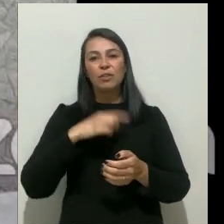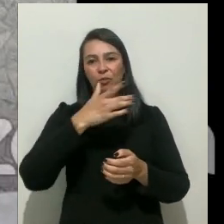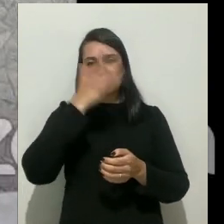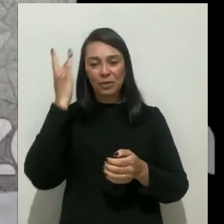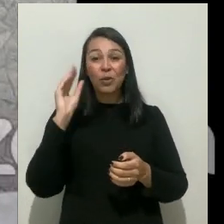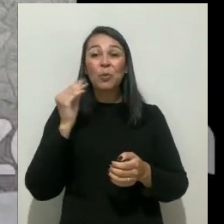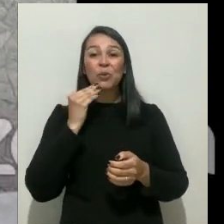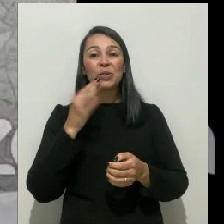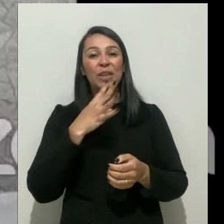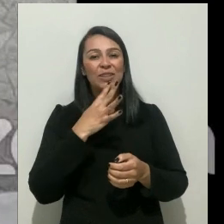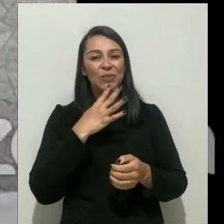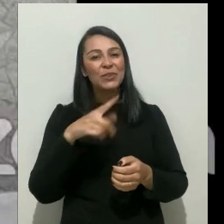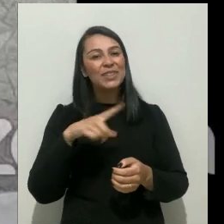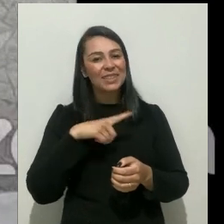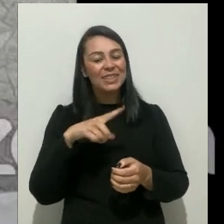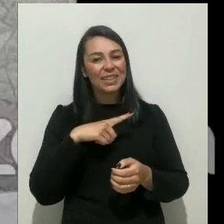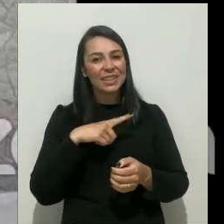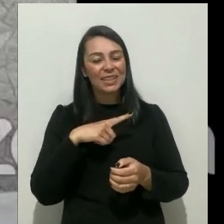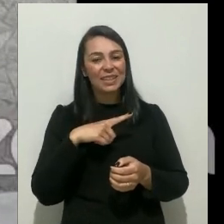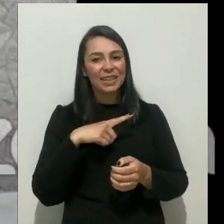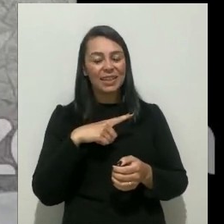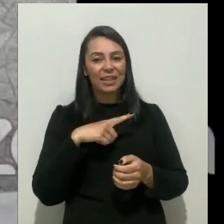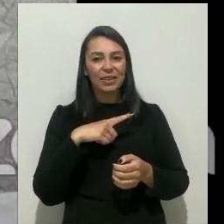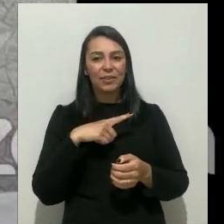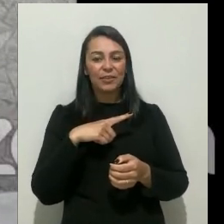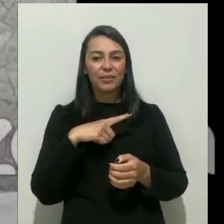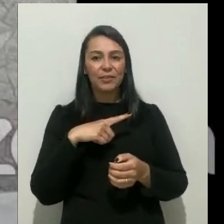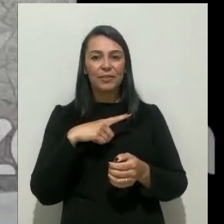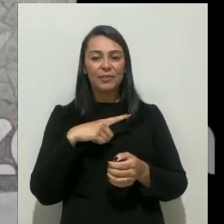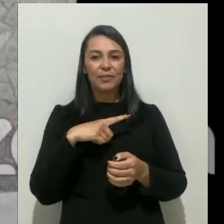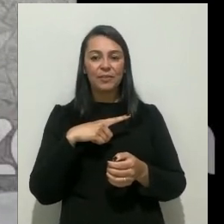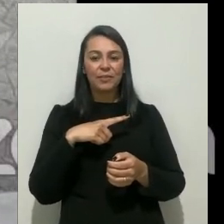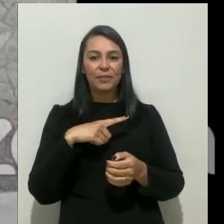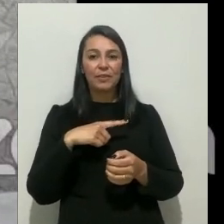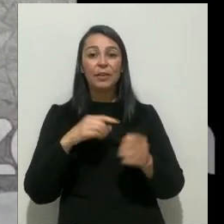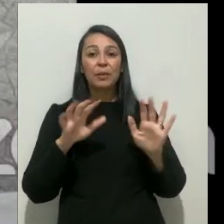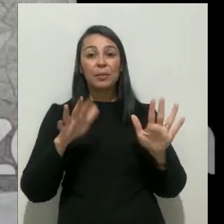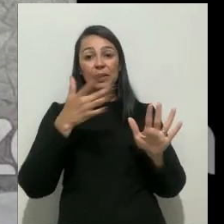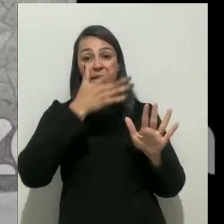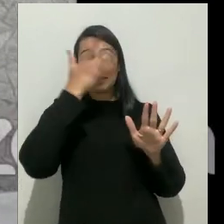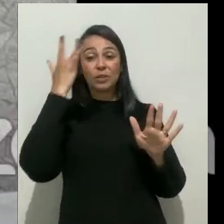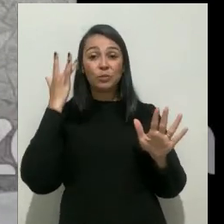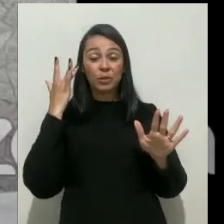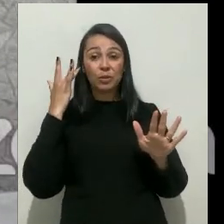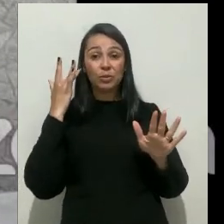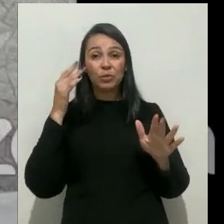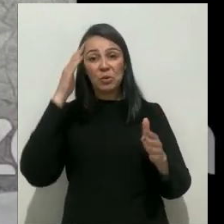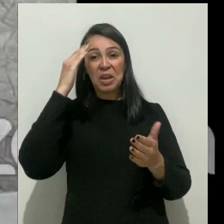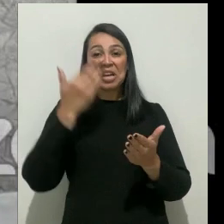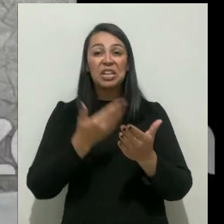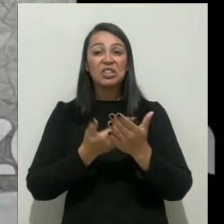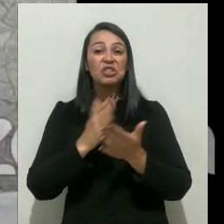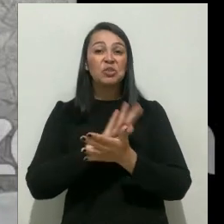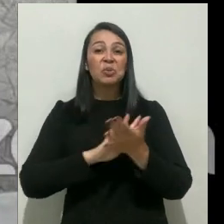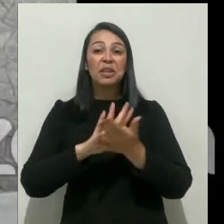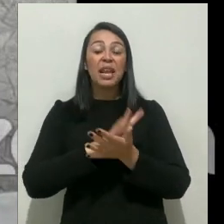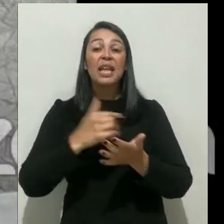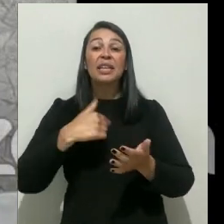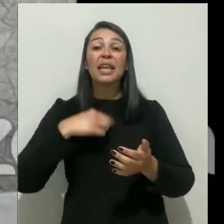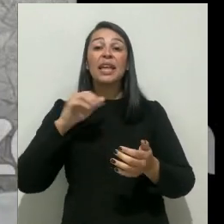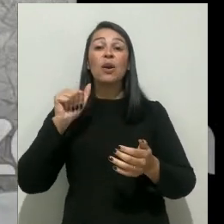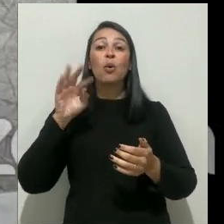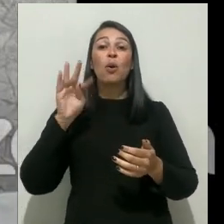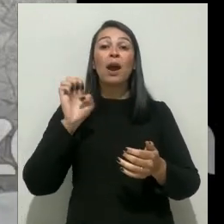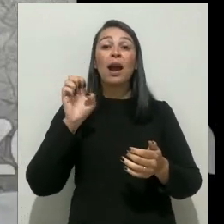conhecer. Várias dessas pessoas eram totalmente ateias. Não acredito em nada, sou ateu,